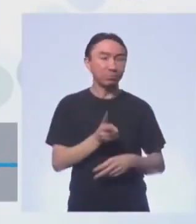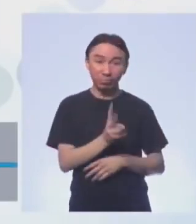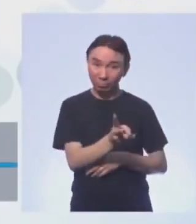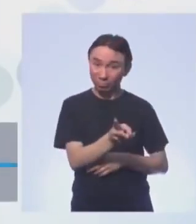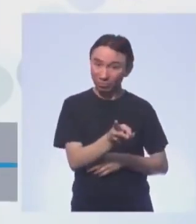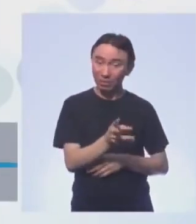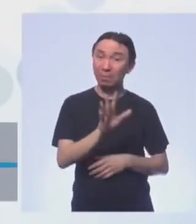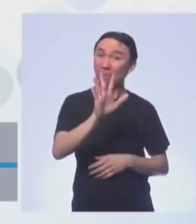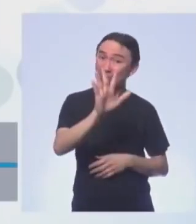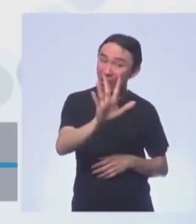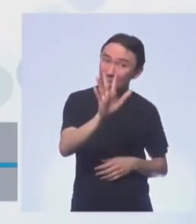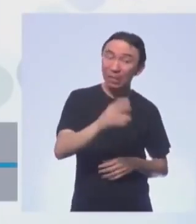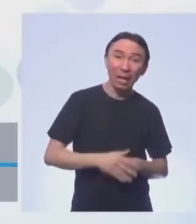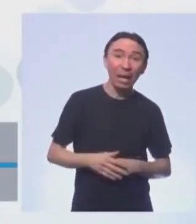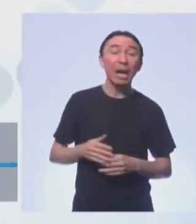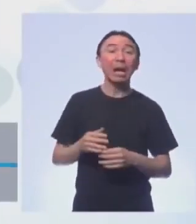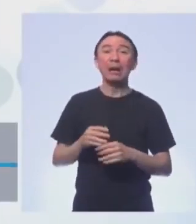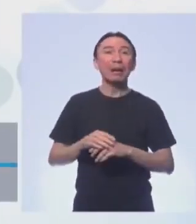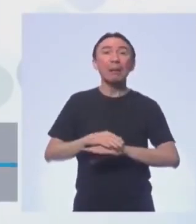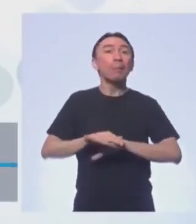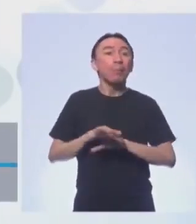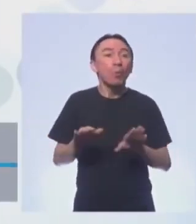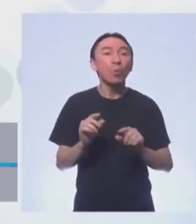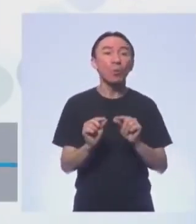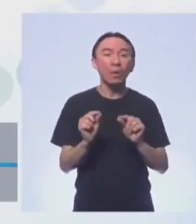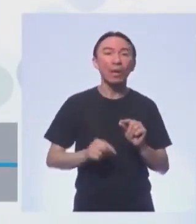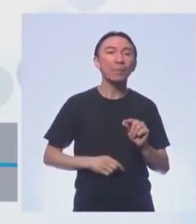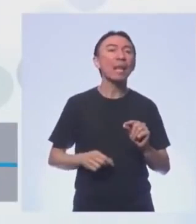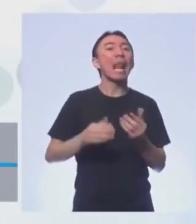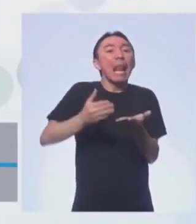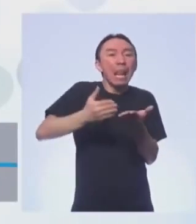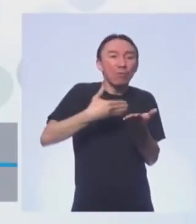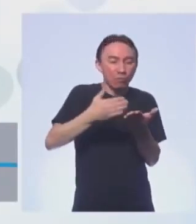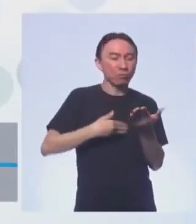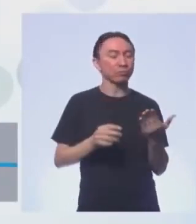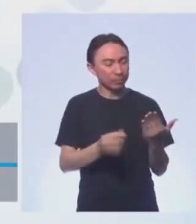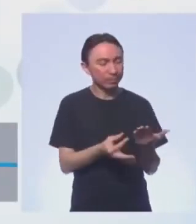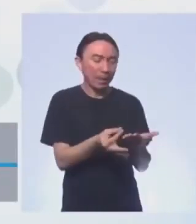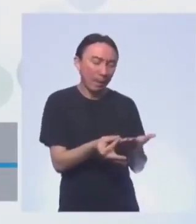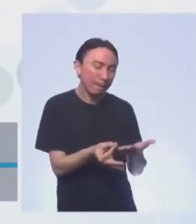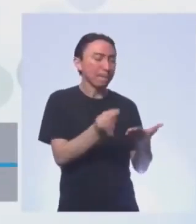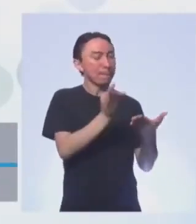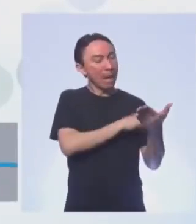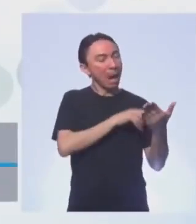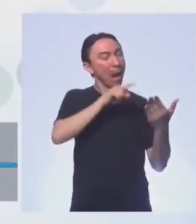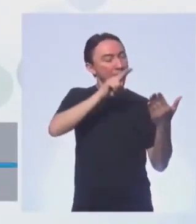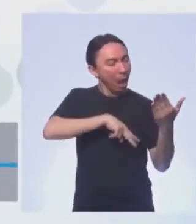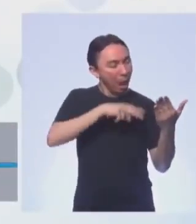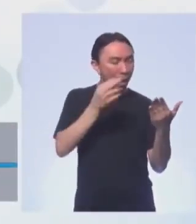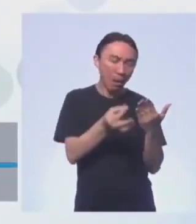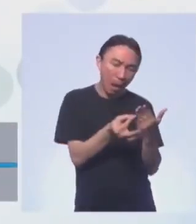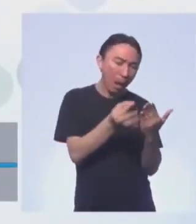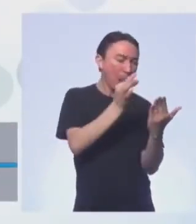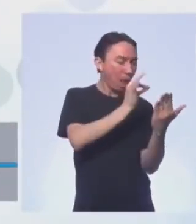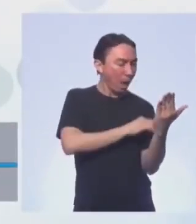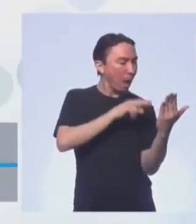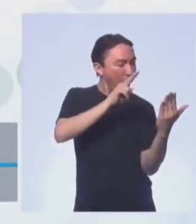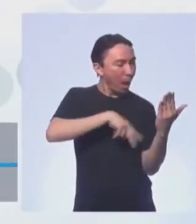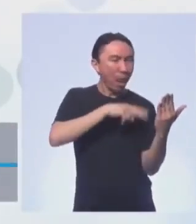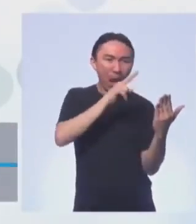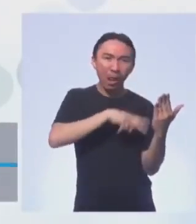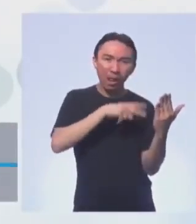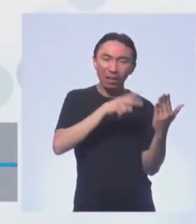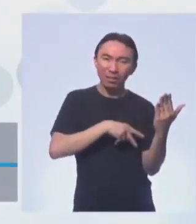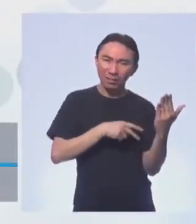tem mais é o hábito da leitura mesmo, do livro, né? De pegar o livro, ler o livro de ponta a ponta, ler seja romance, biografia, seja um